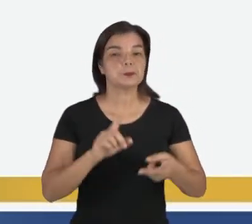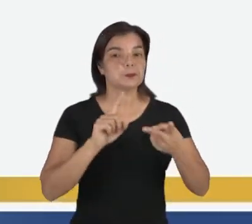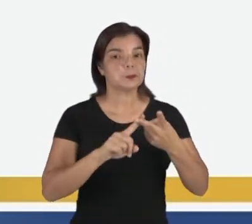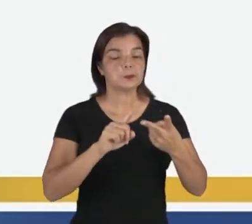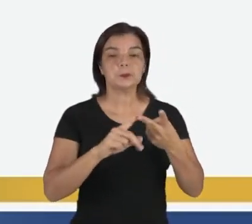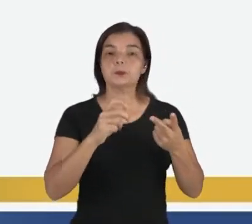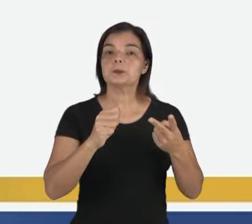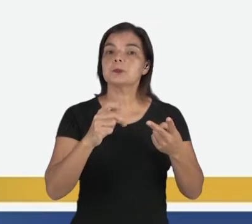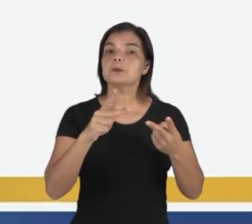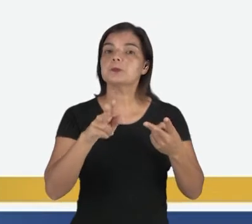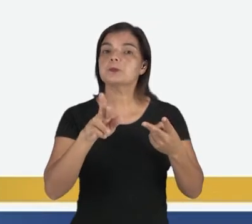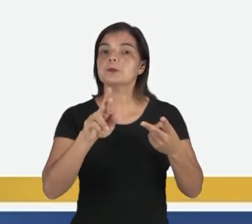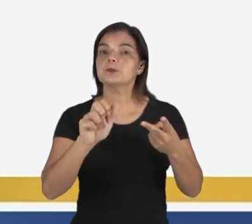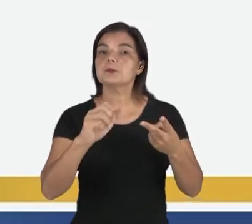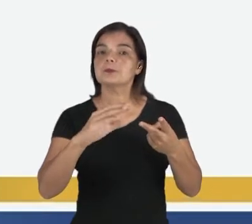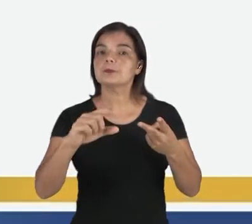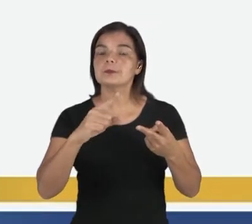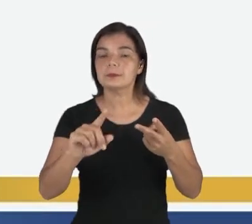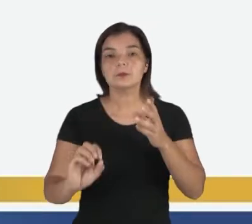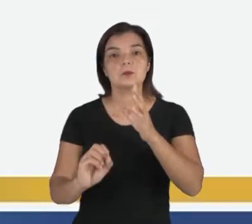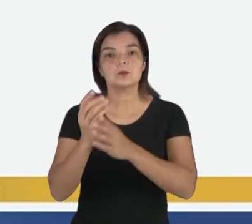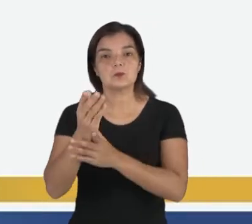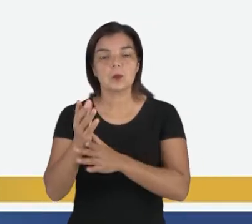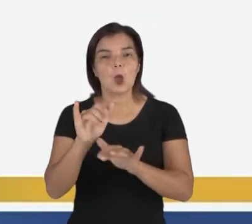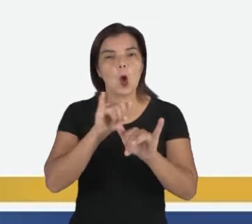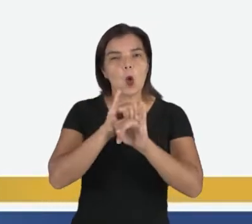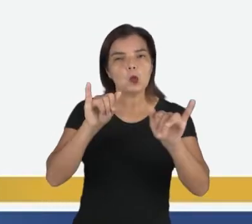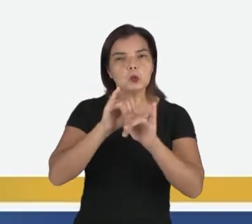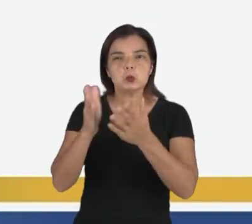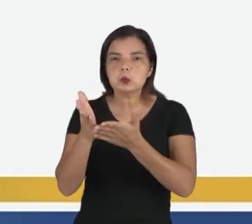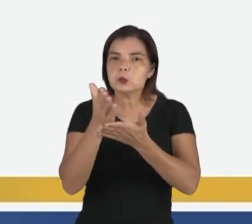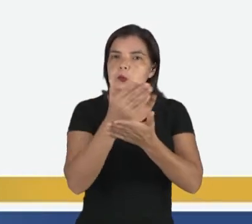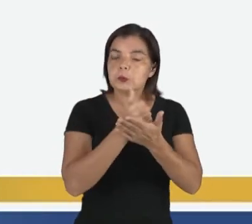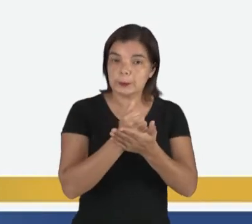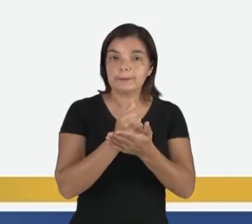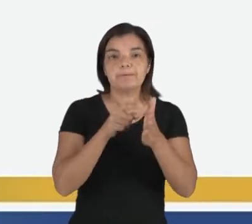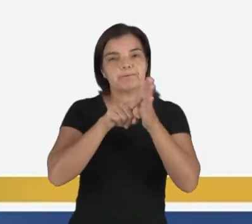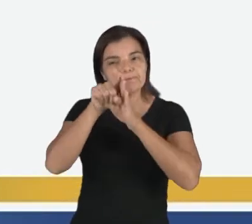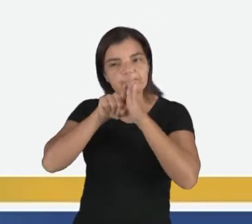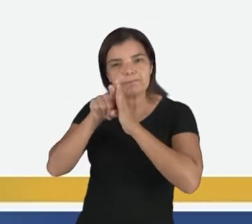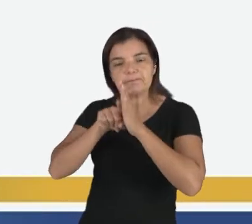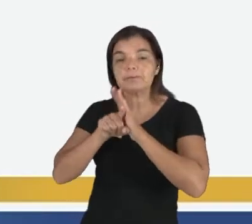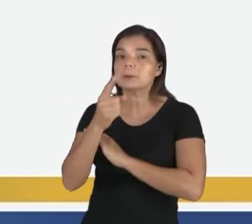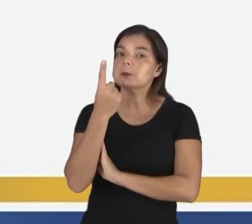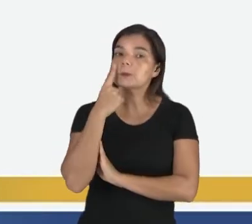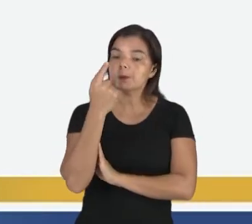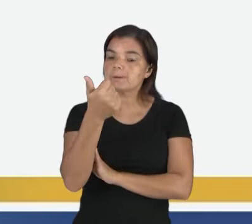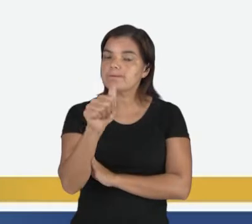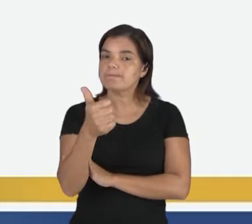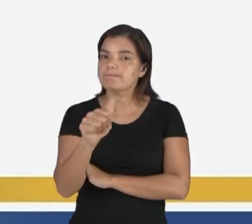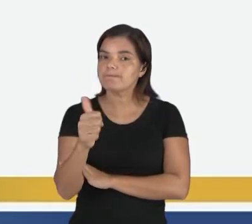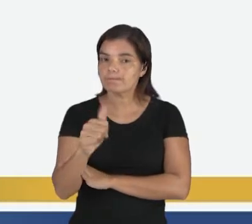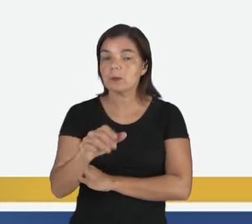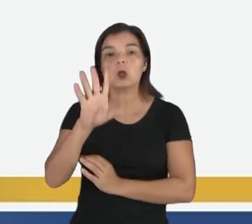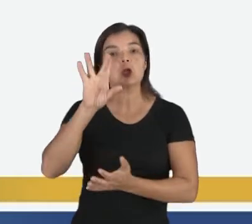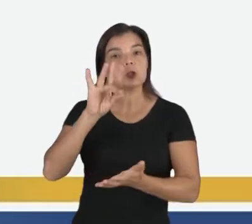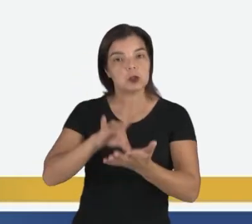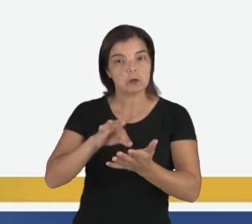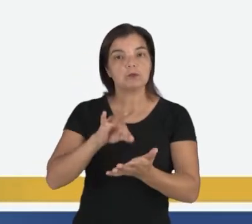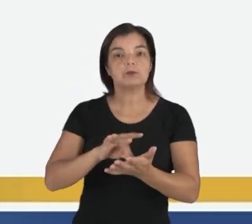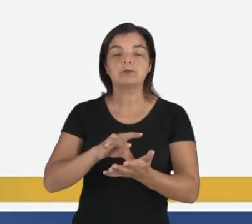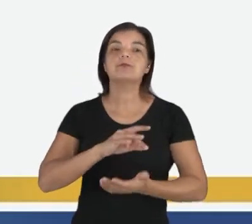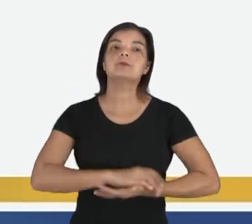A apuração dos fatos, coleta das informações, dados e verificação da veracidade